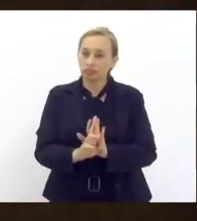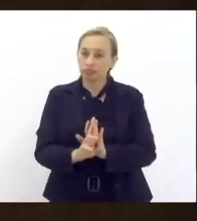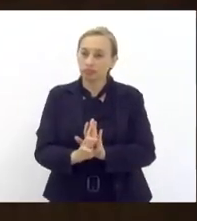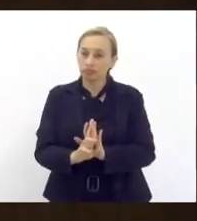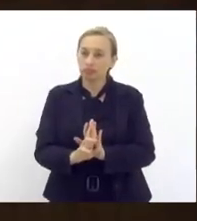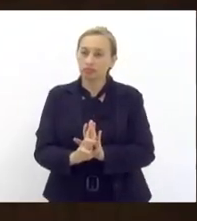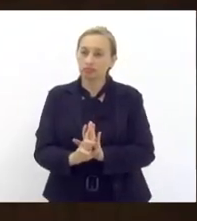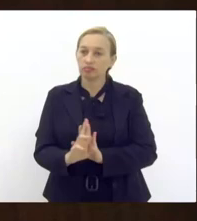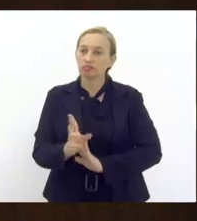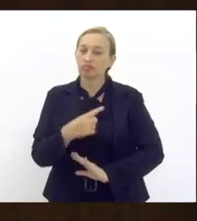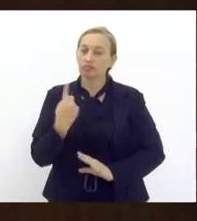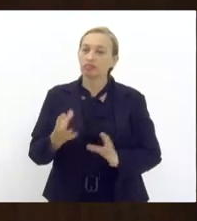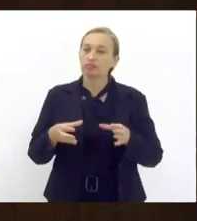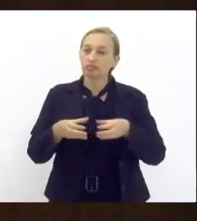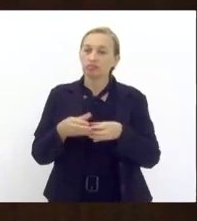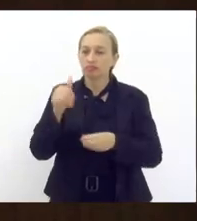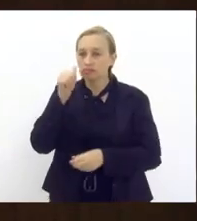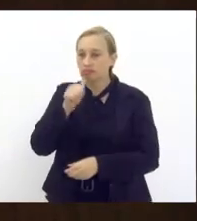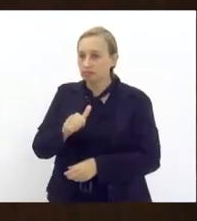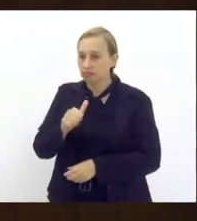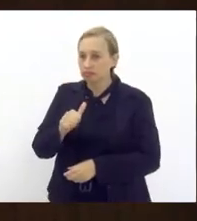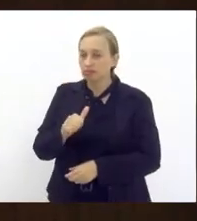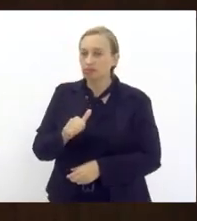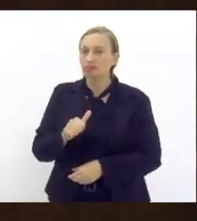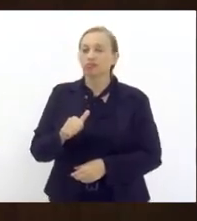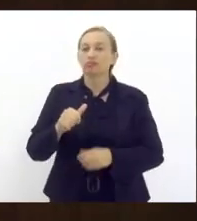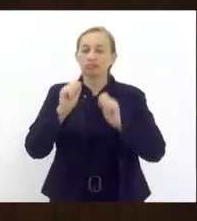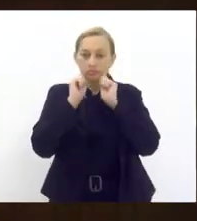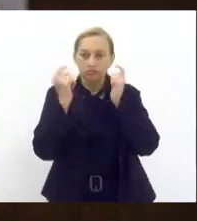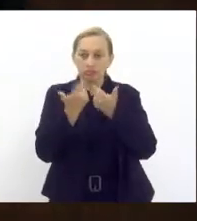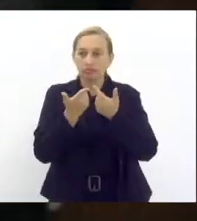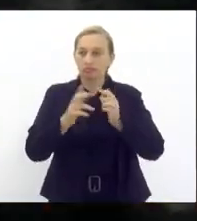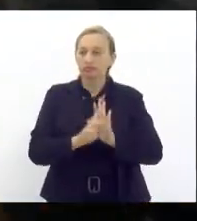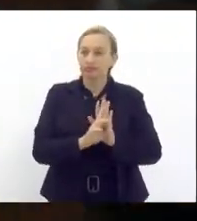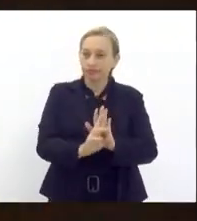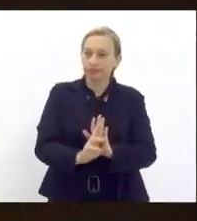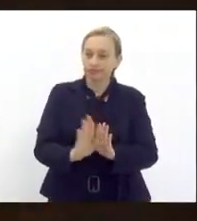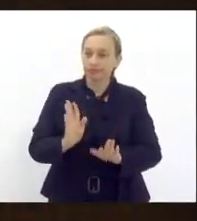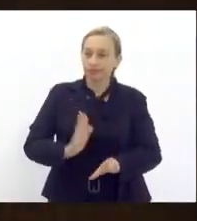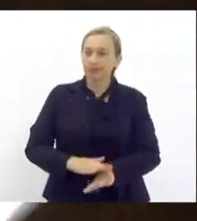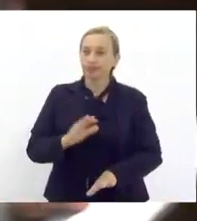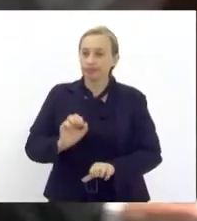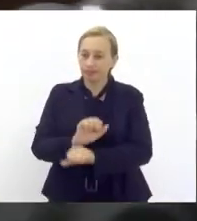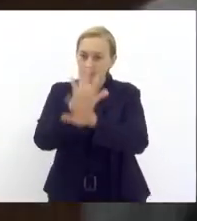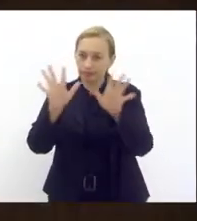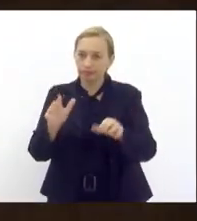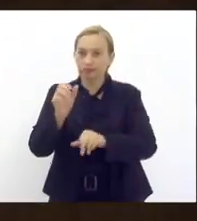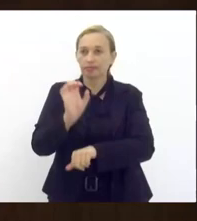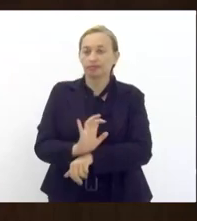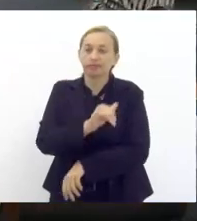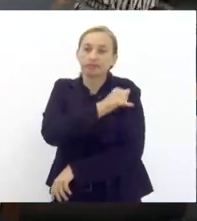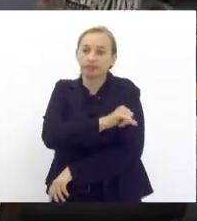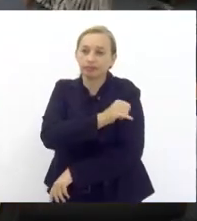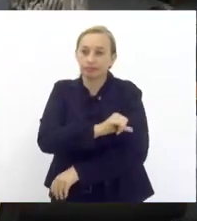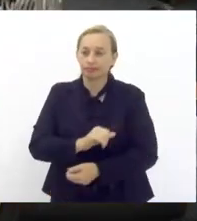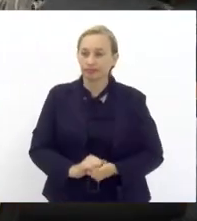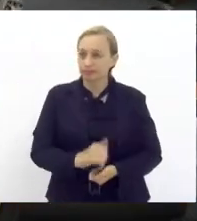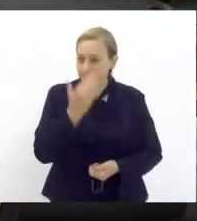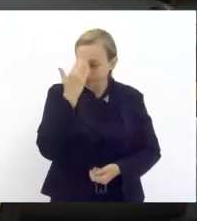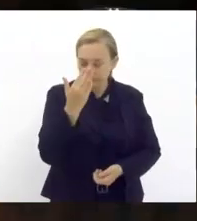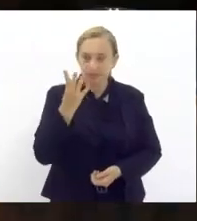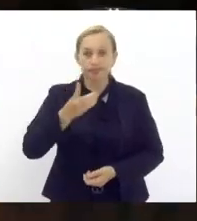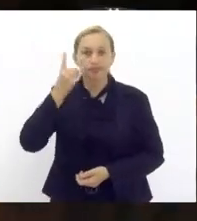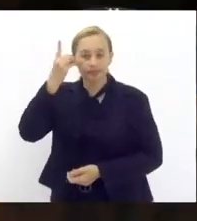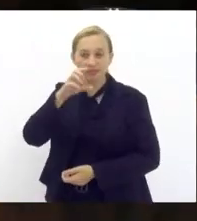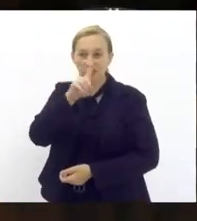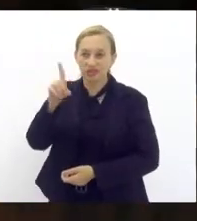a nossa bancada feminina da LERJ vai ter sua representatividade com mais legitimidade no Estado do Rio de Janeiro. Obrigada, deputada